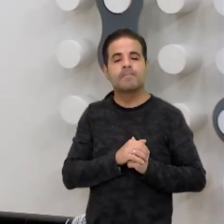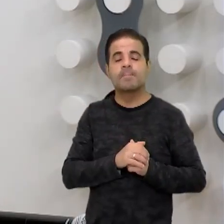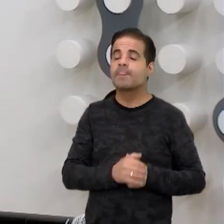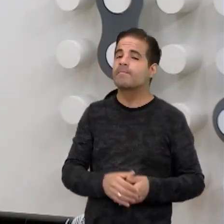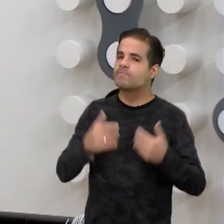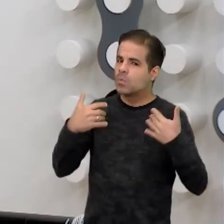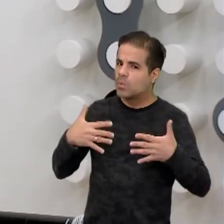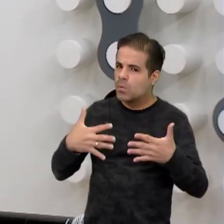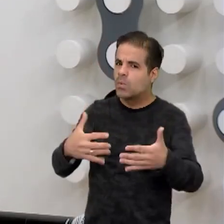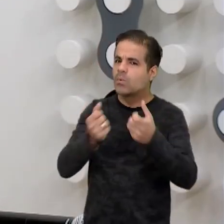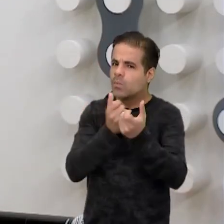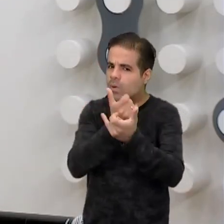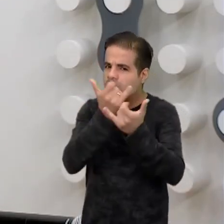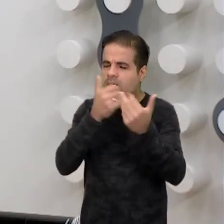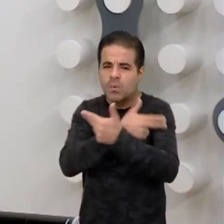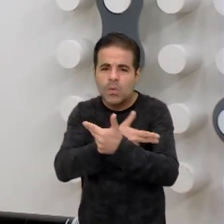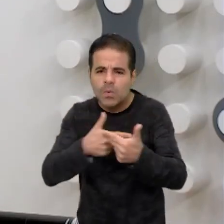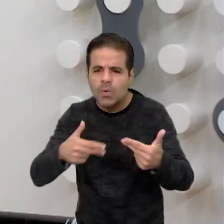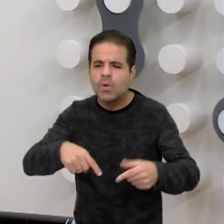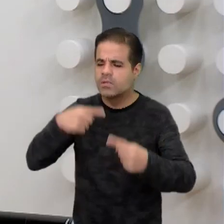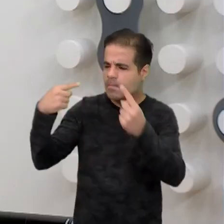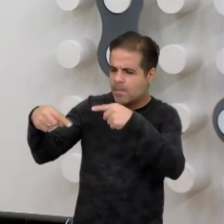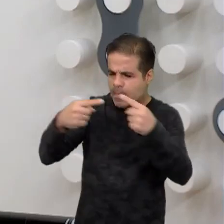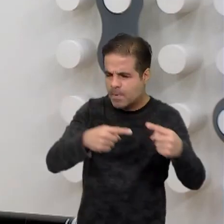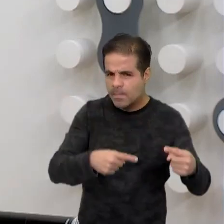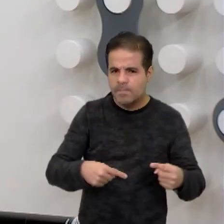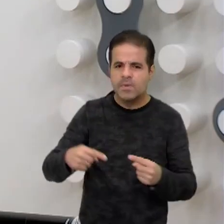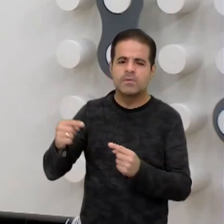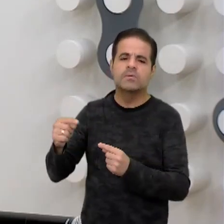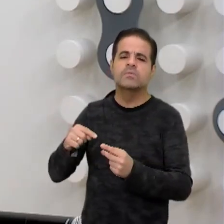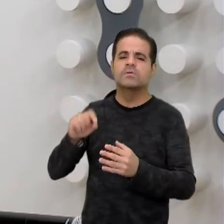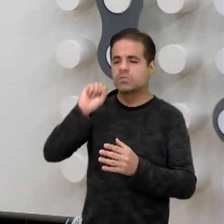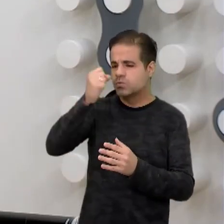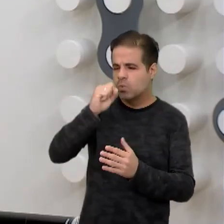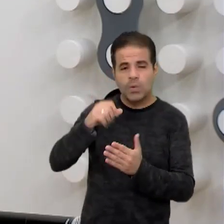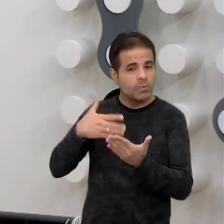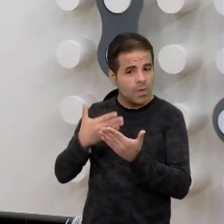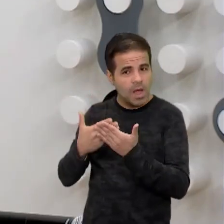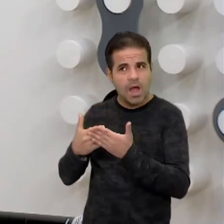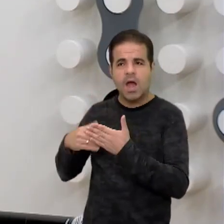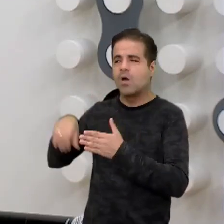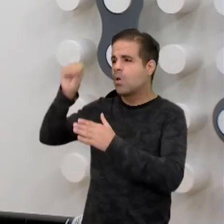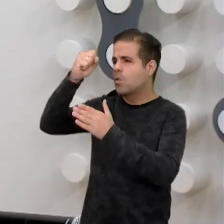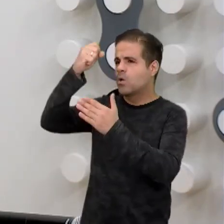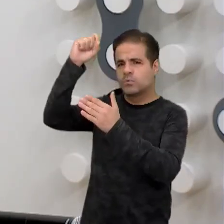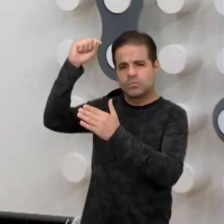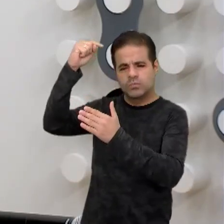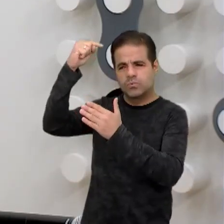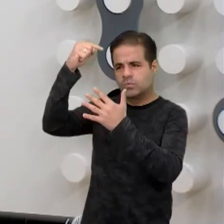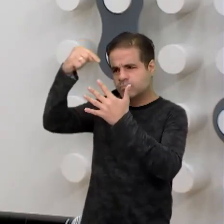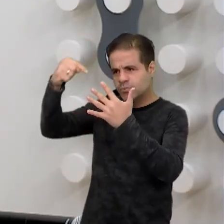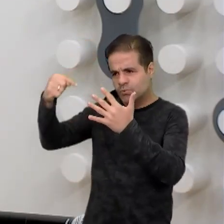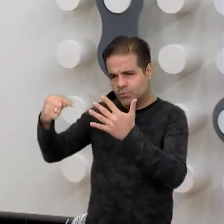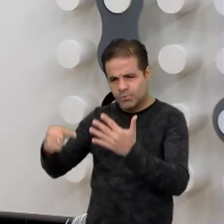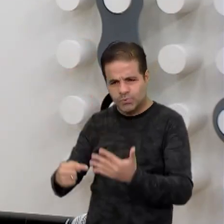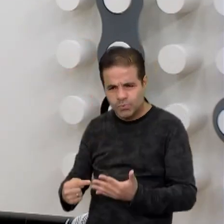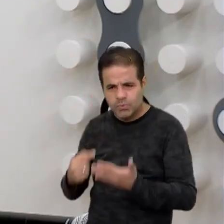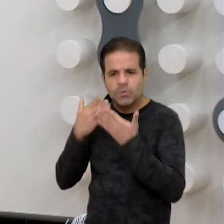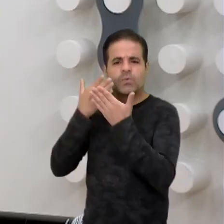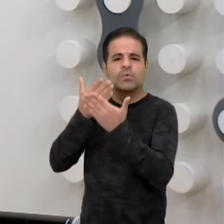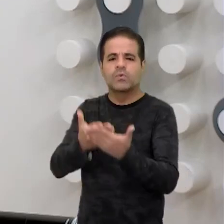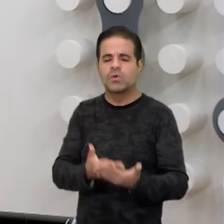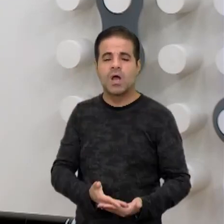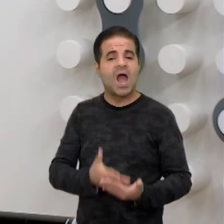só quanta coisa aí que tem pra gente debater ao longo dessas 8 aulas, né? E por isso vocês vão ver que essas 8 aulas podem até não